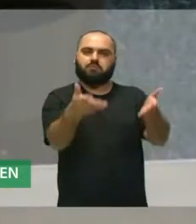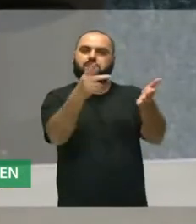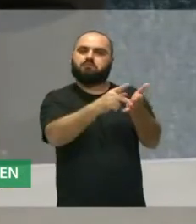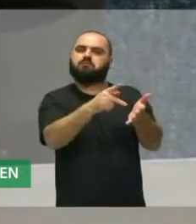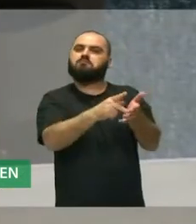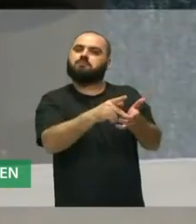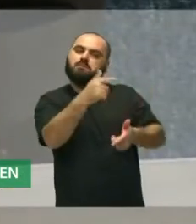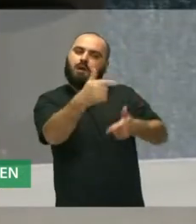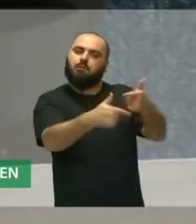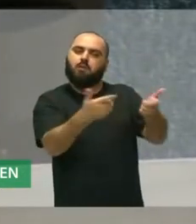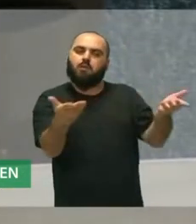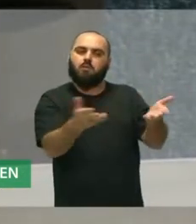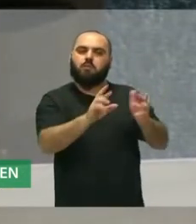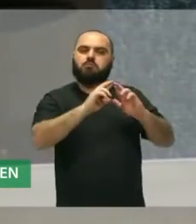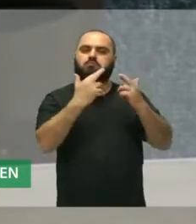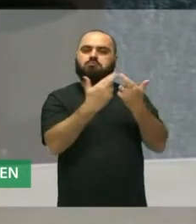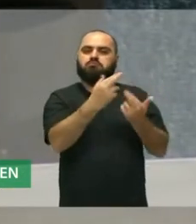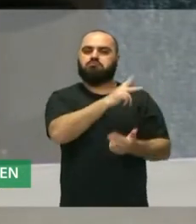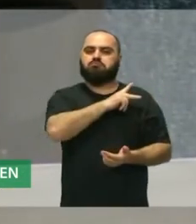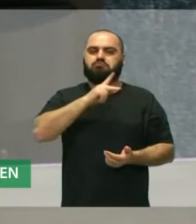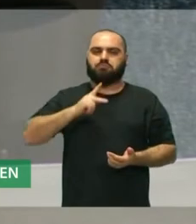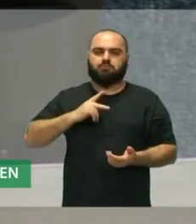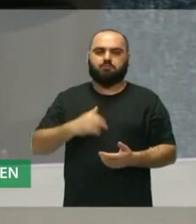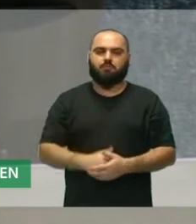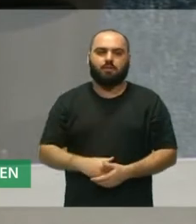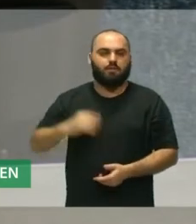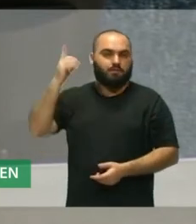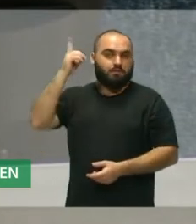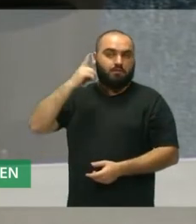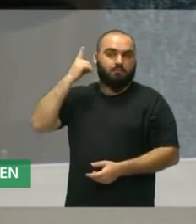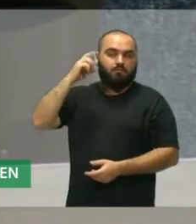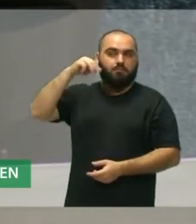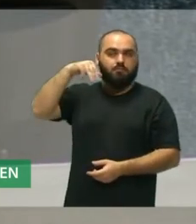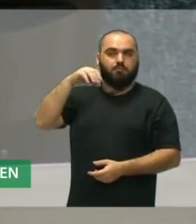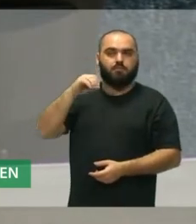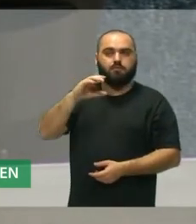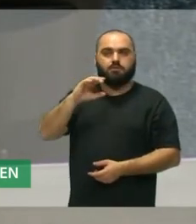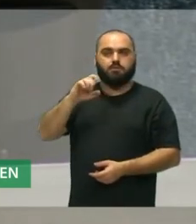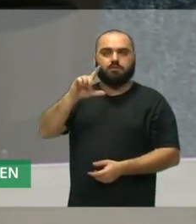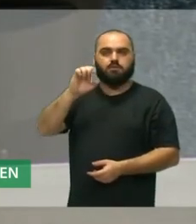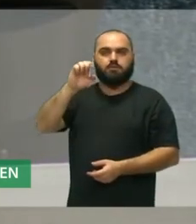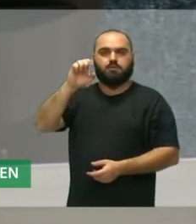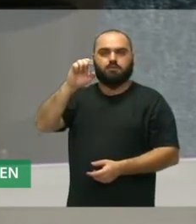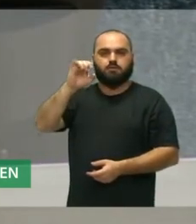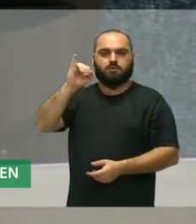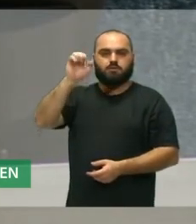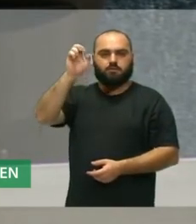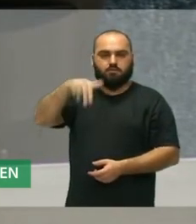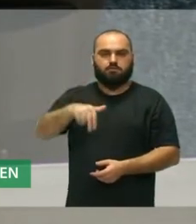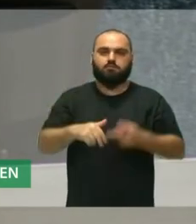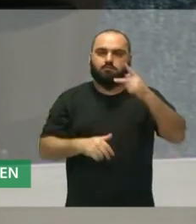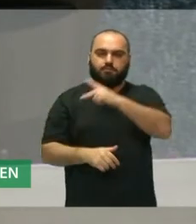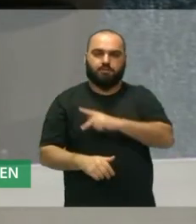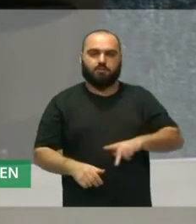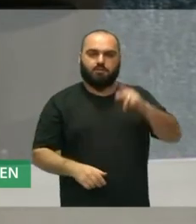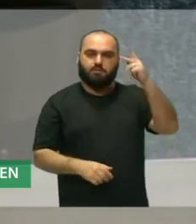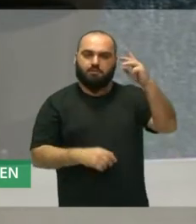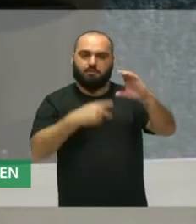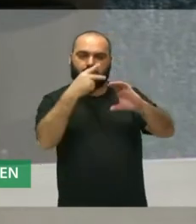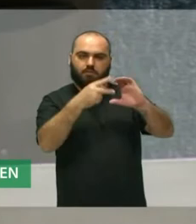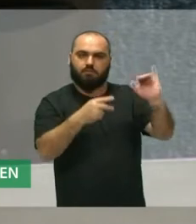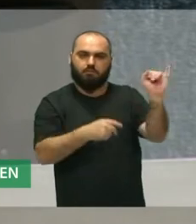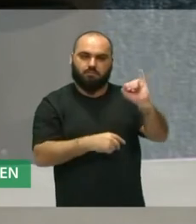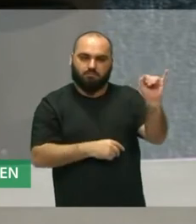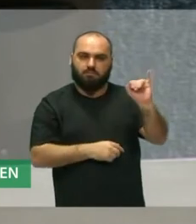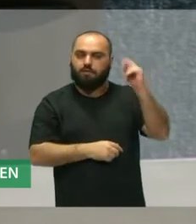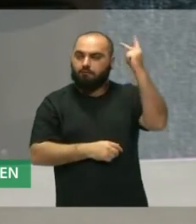tão relevante e importante, ao deputado Mocelin, ao nosso presidente da Câmara de Vereadores, Marcelo Werner, ao Rubens, nosso